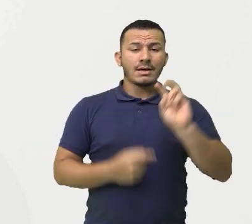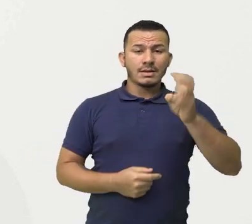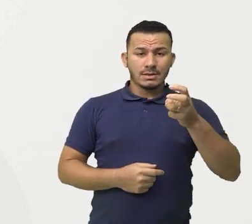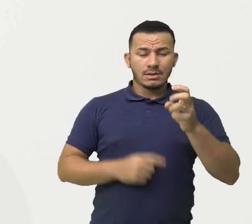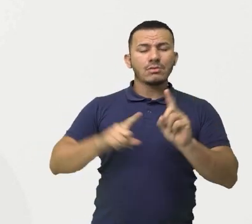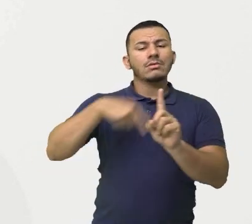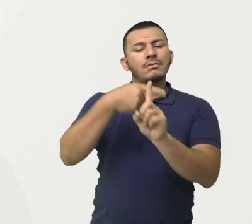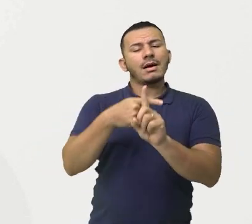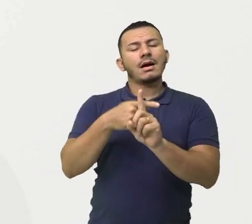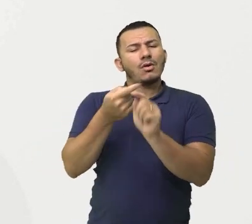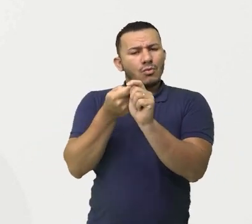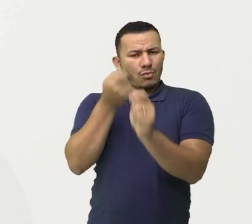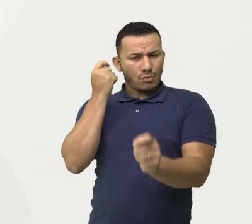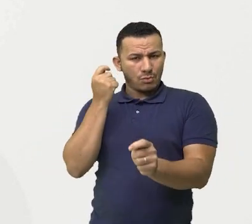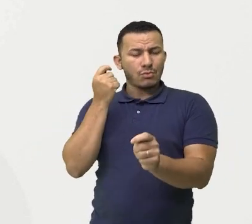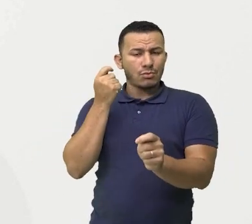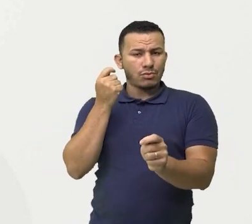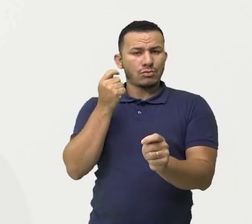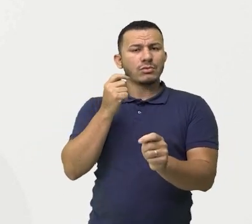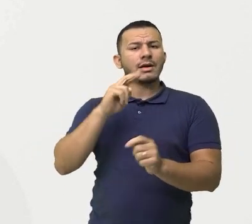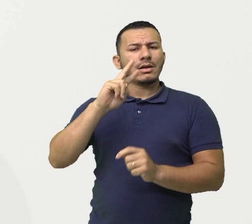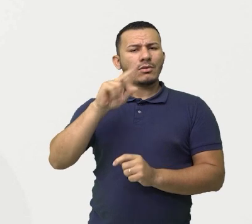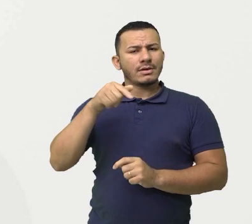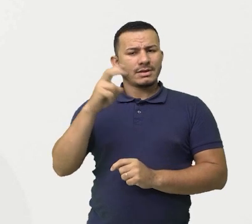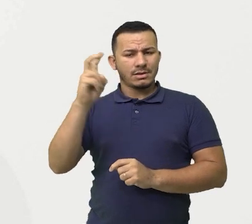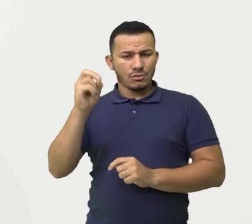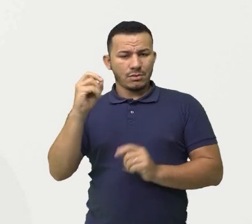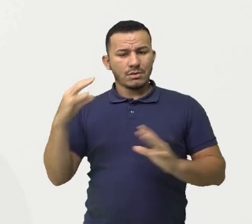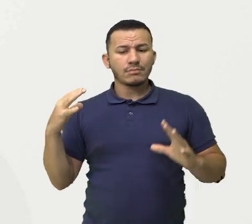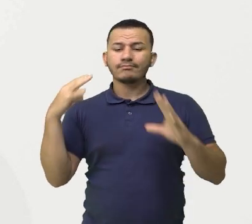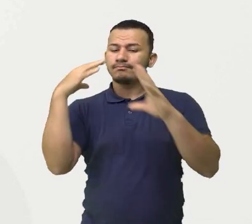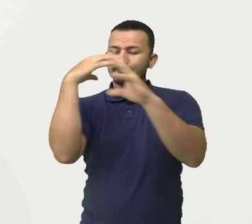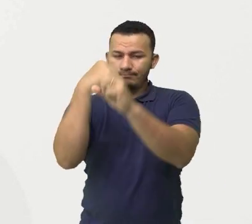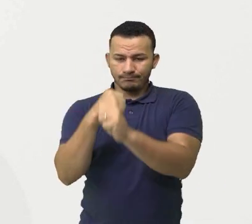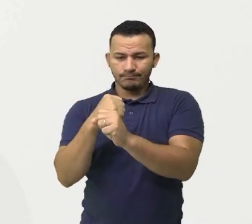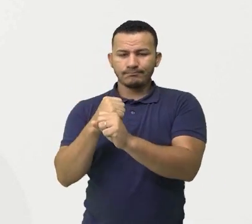o lucro que ele vai obter em cada bolo. Então,